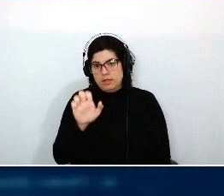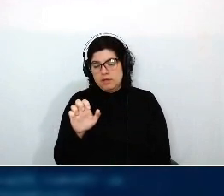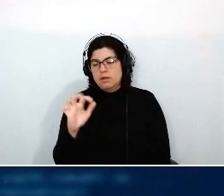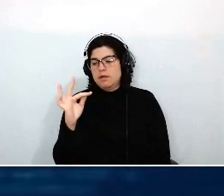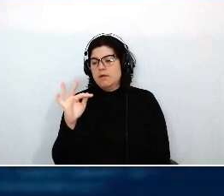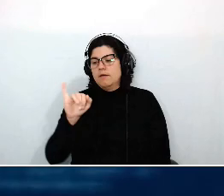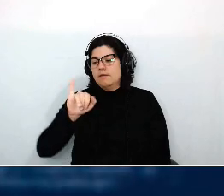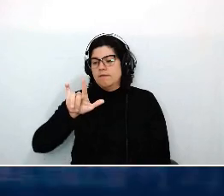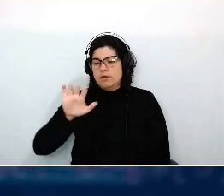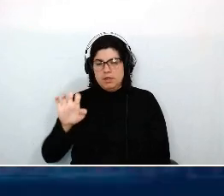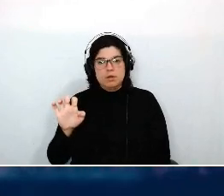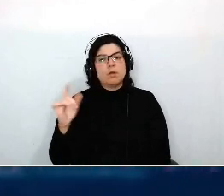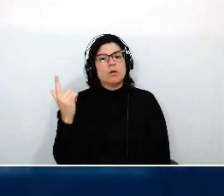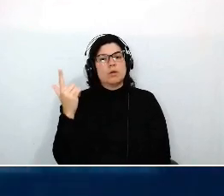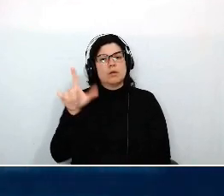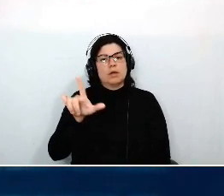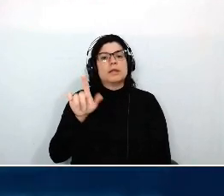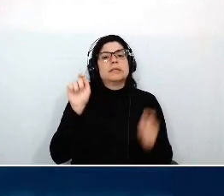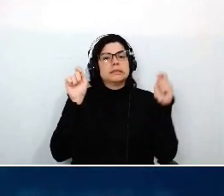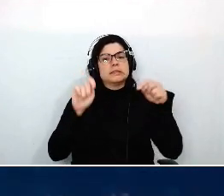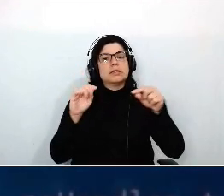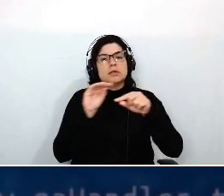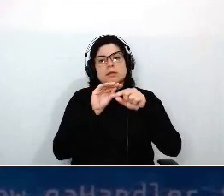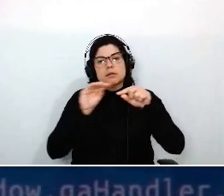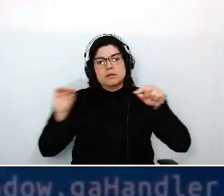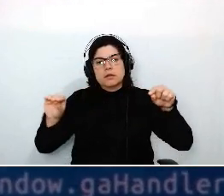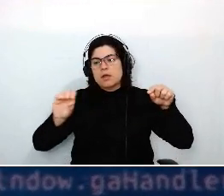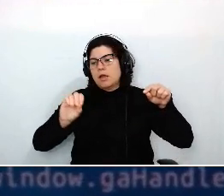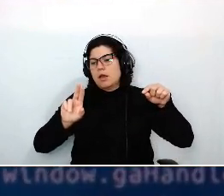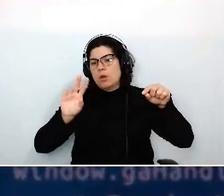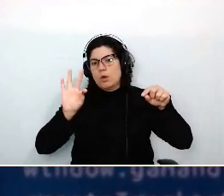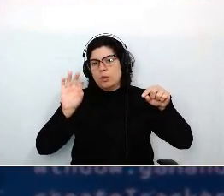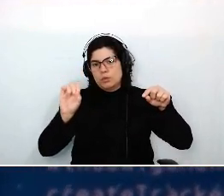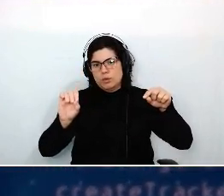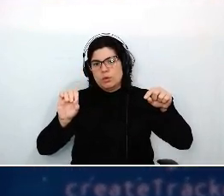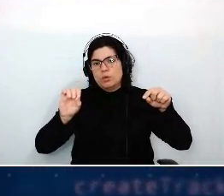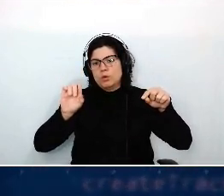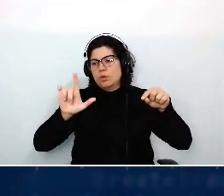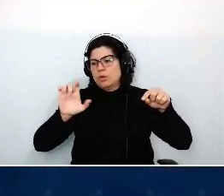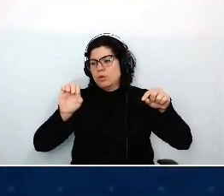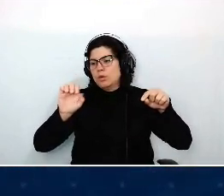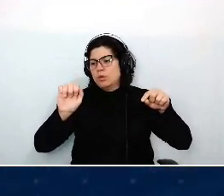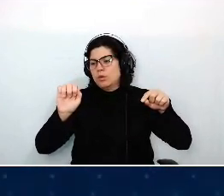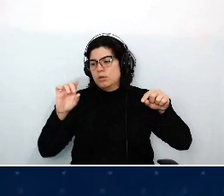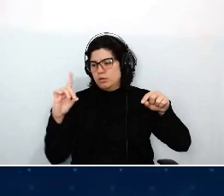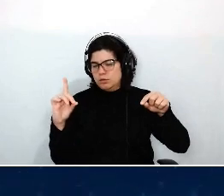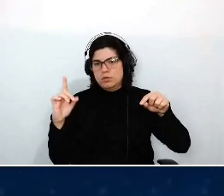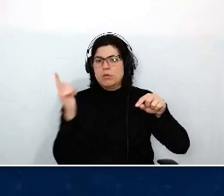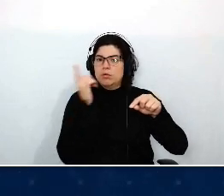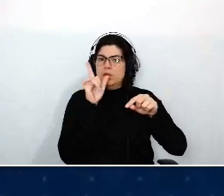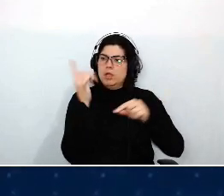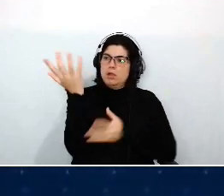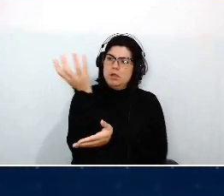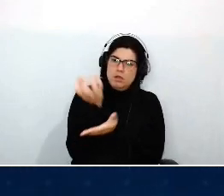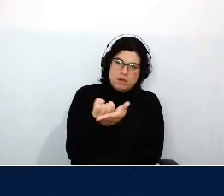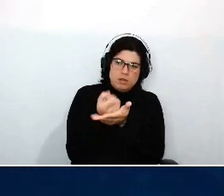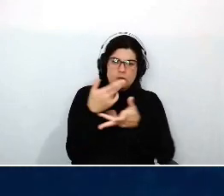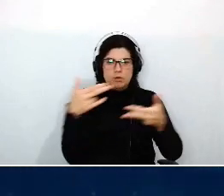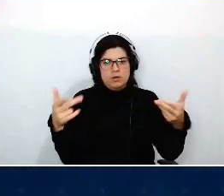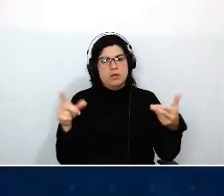bom e velho autoload que você faria, que você tem ali no Composer para trazer as coisas que você carrega na